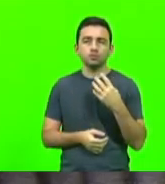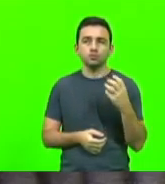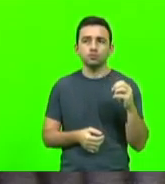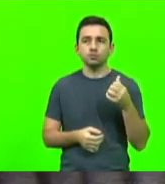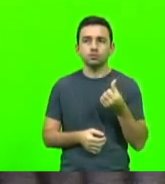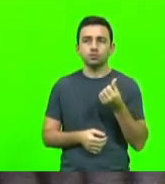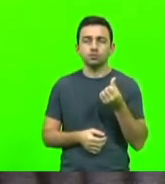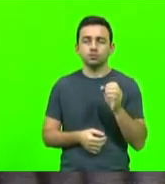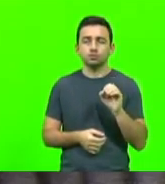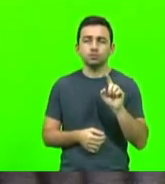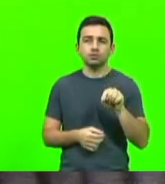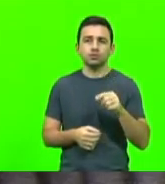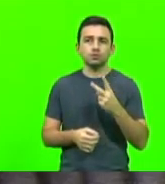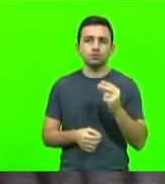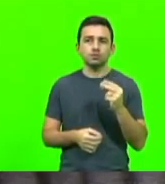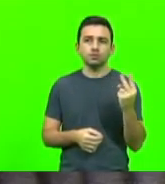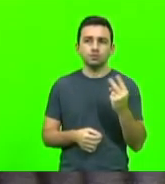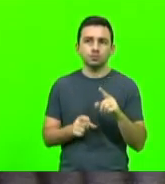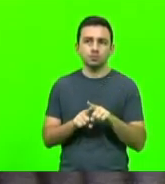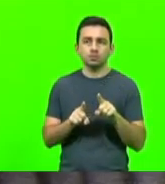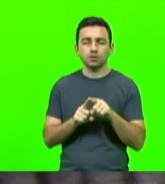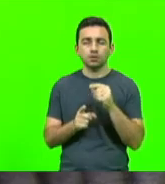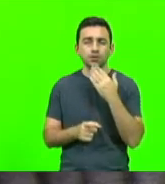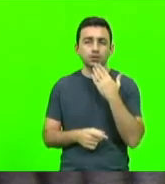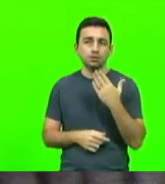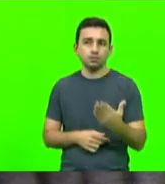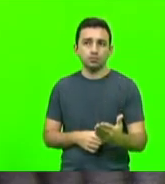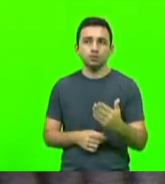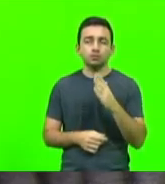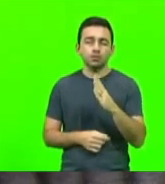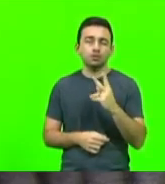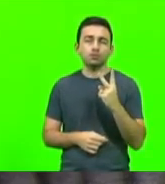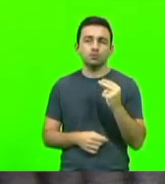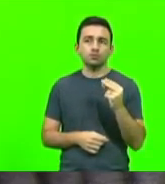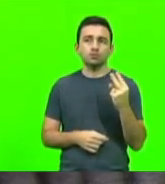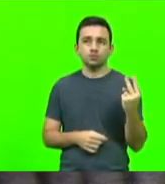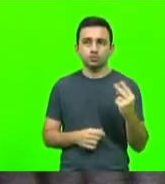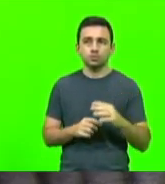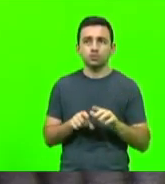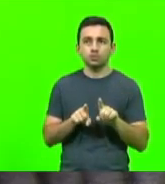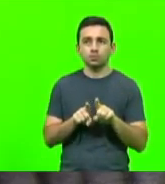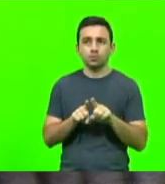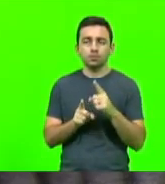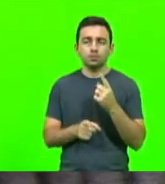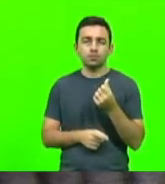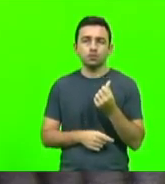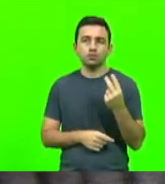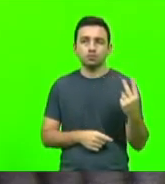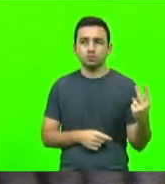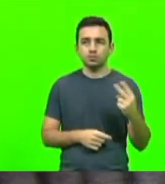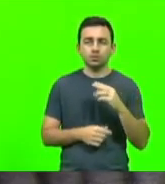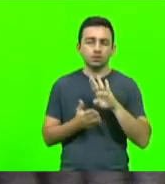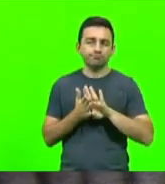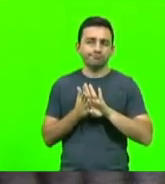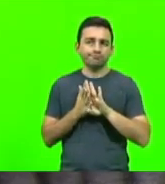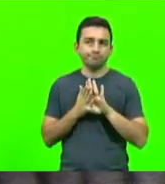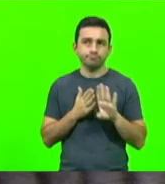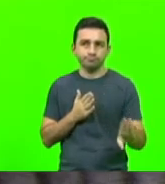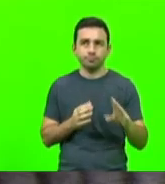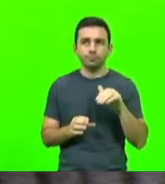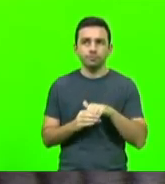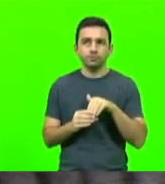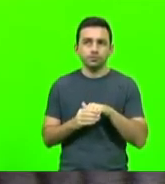140 a 160/2022 e o requerimento número 199/2022. O requerimento número 162/2022 foi rejeitado por votação